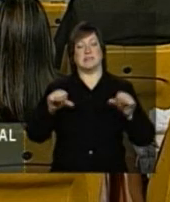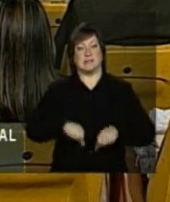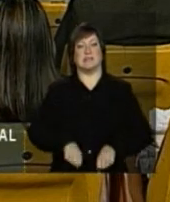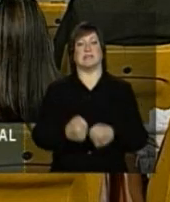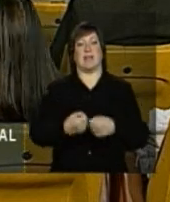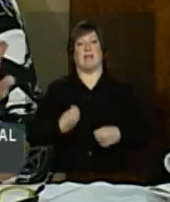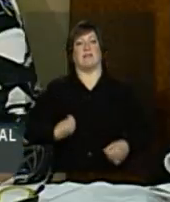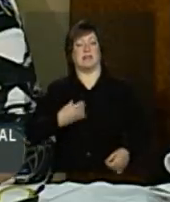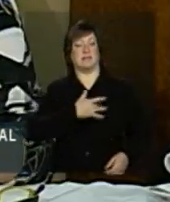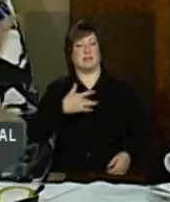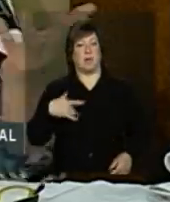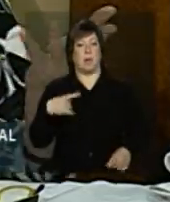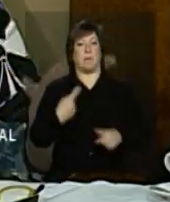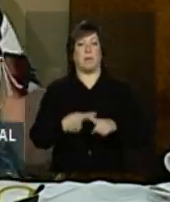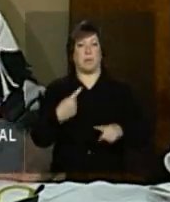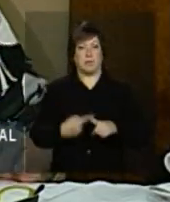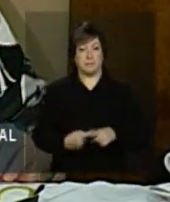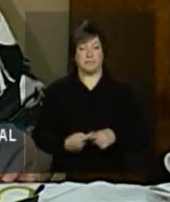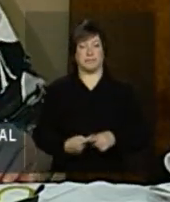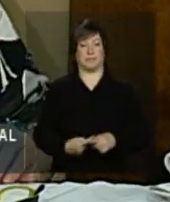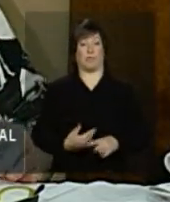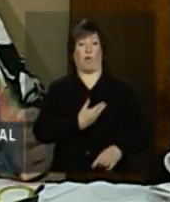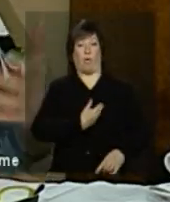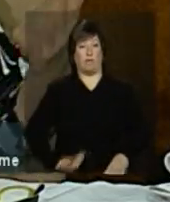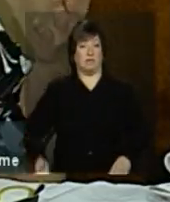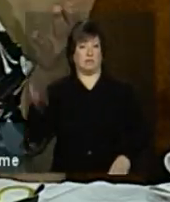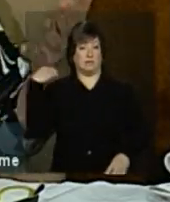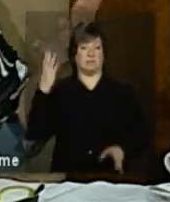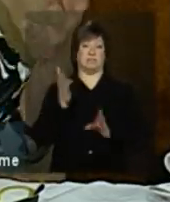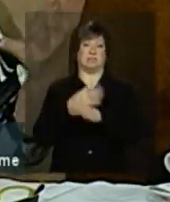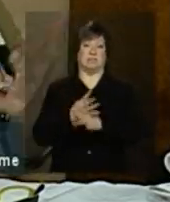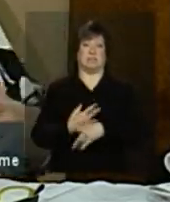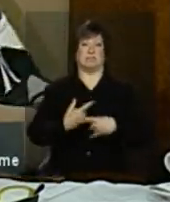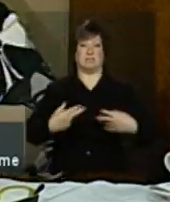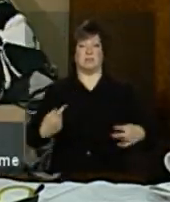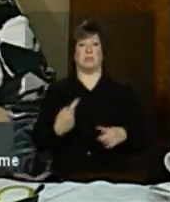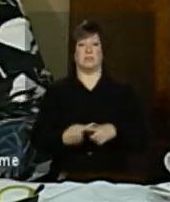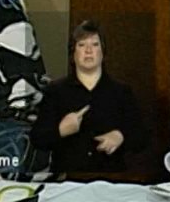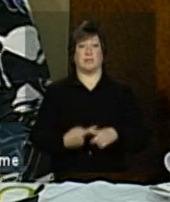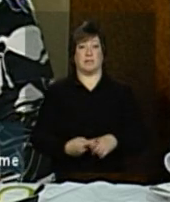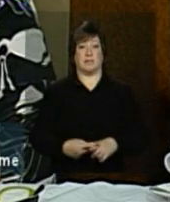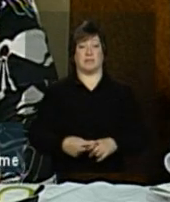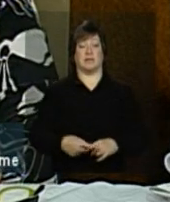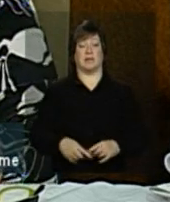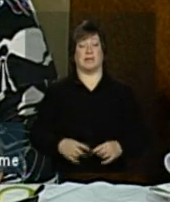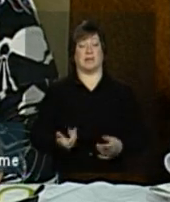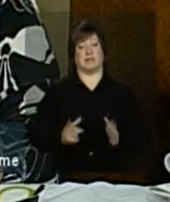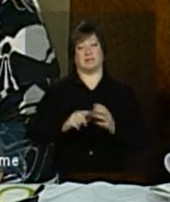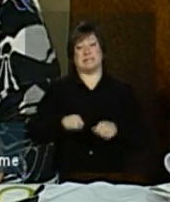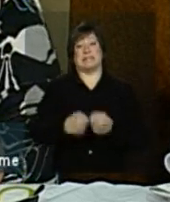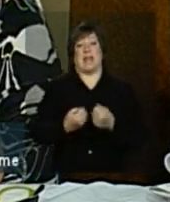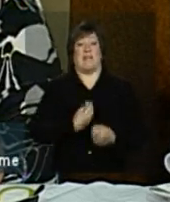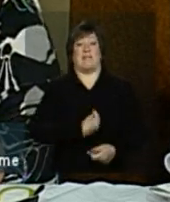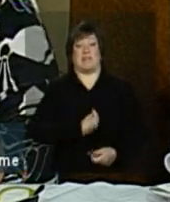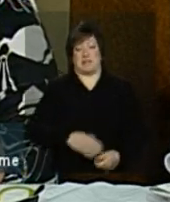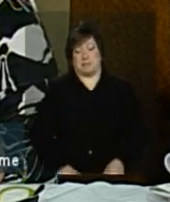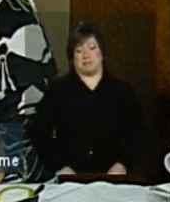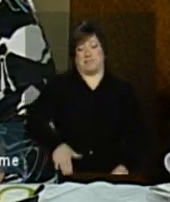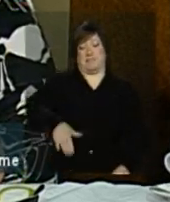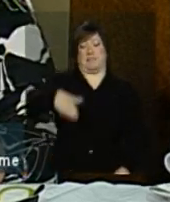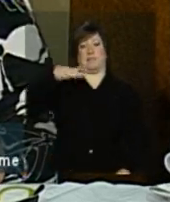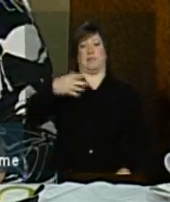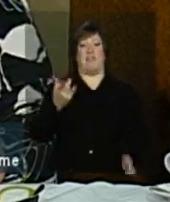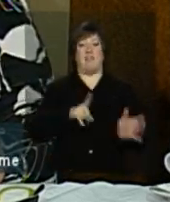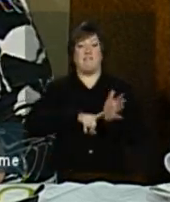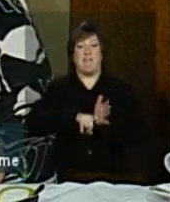da sua história porque Parte dessas dessas situações são muitas vezes irreversíveis então eh a gente vem